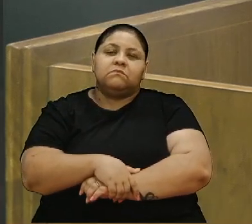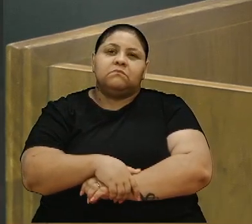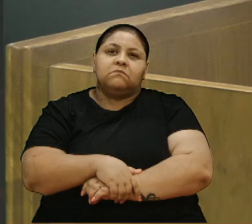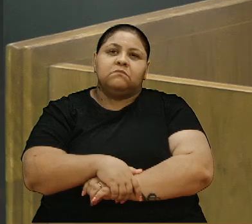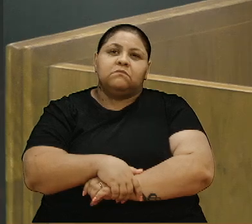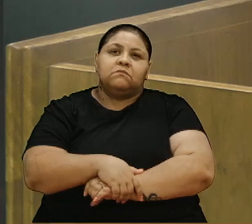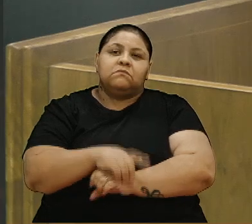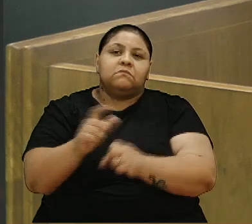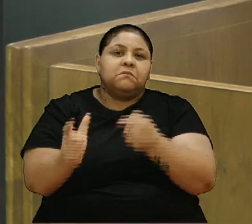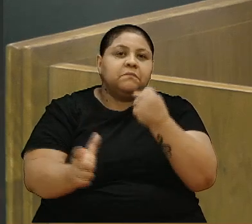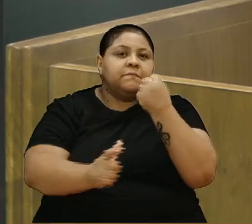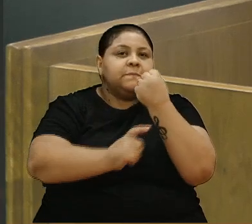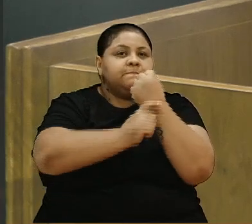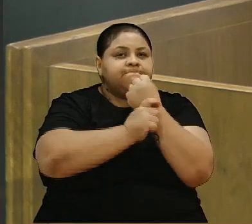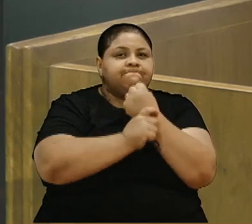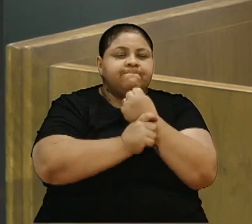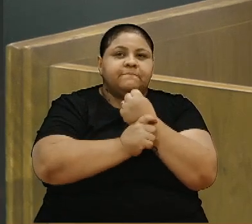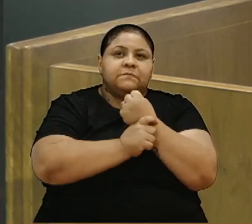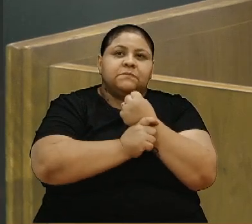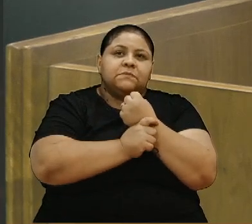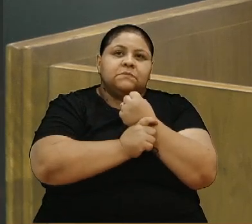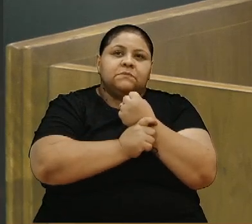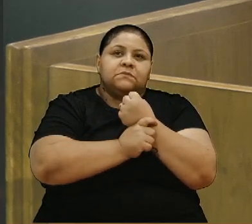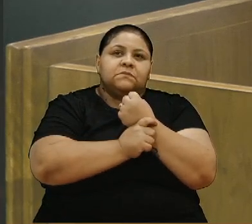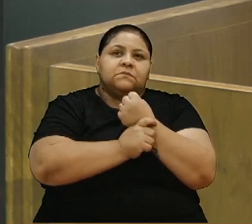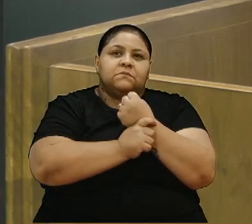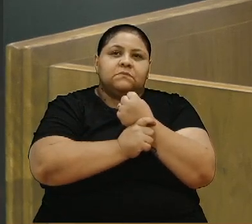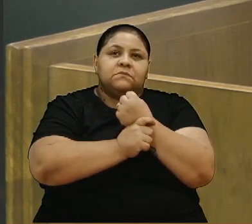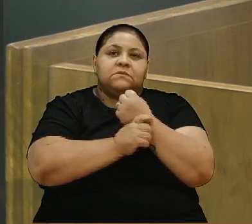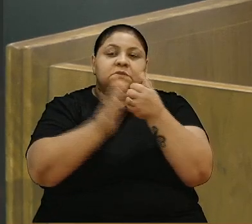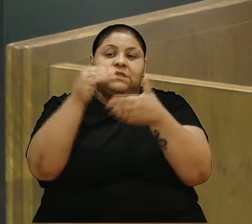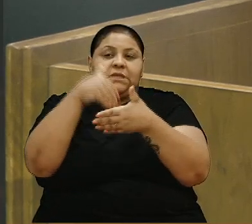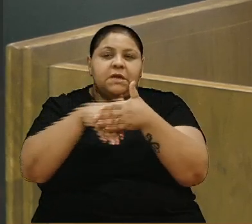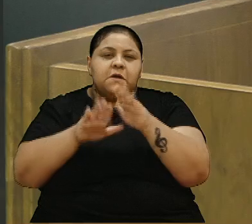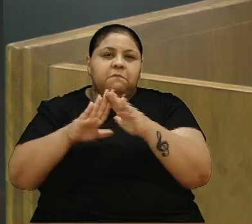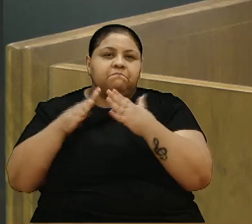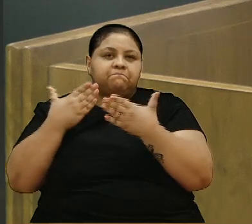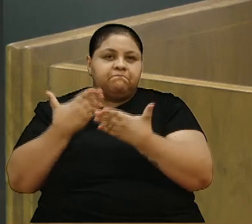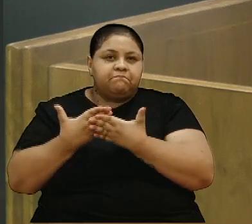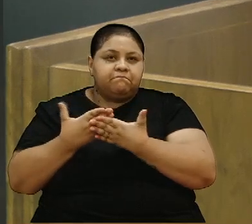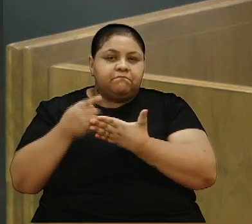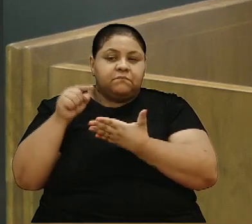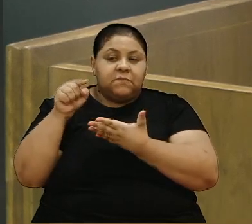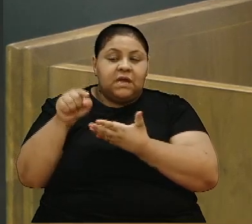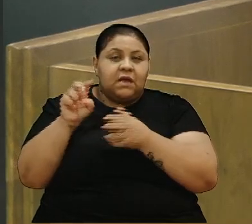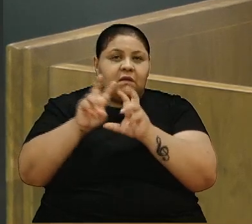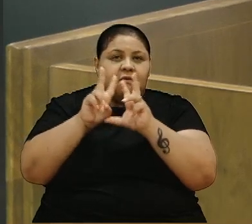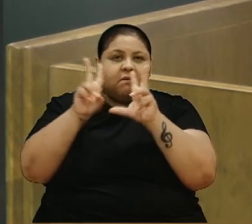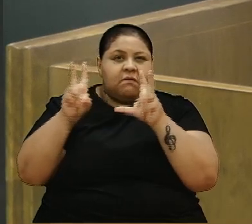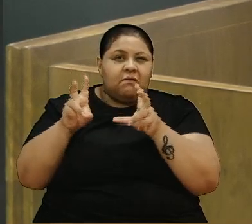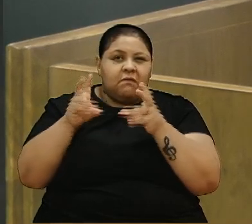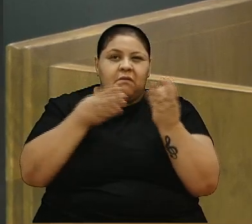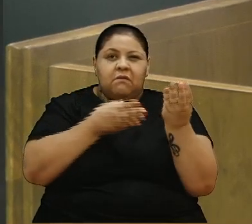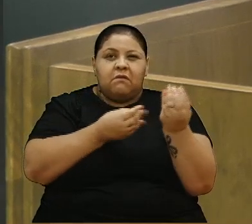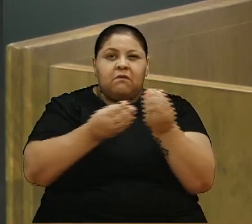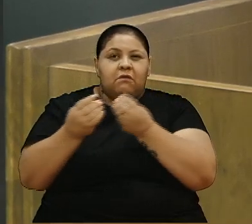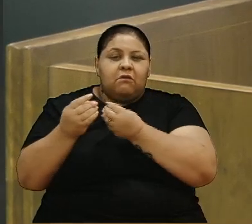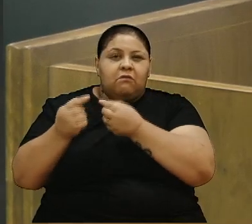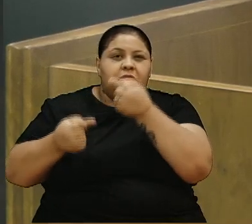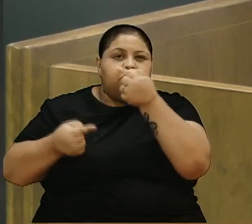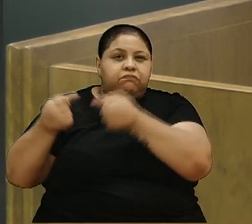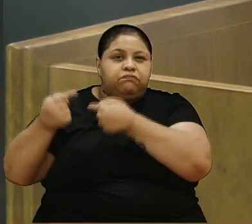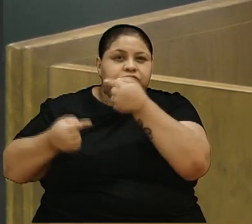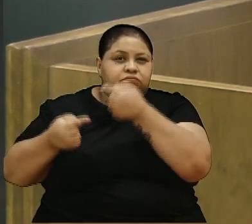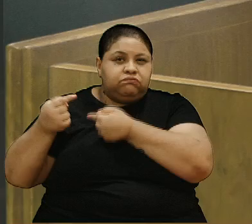da segurança nas e as escolas. Esse tema, ele foi bastante